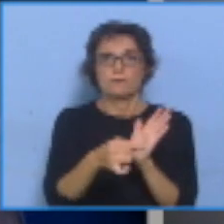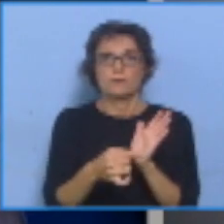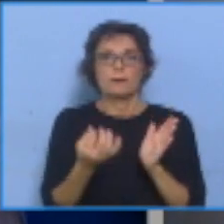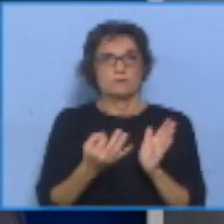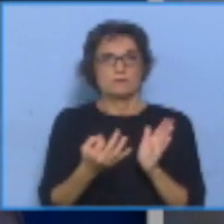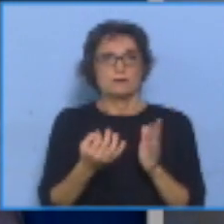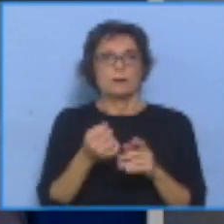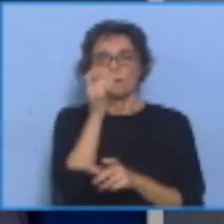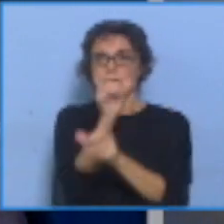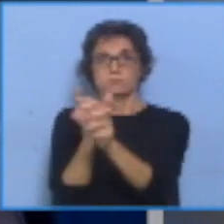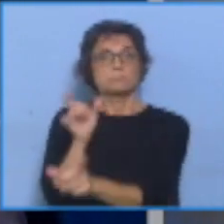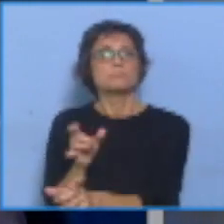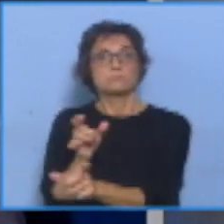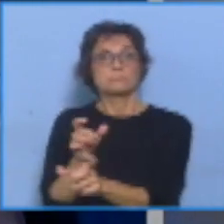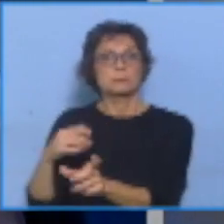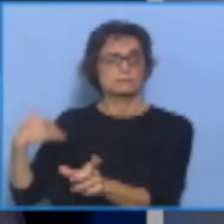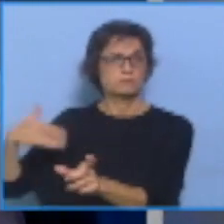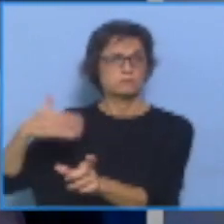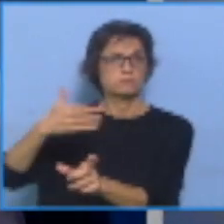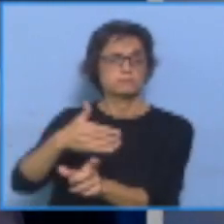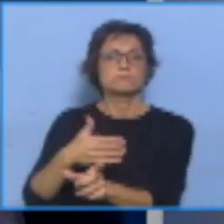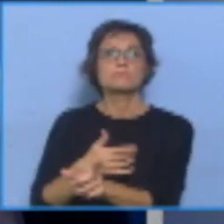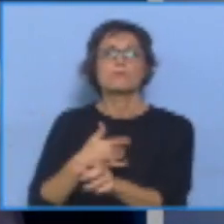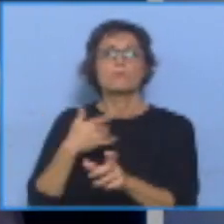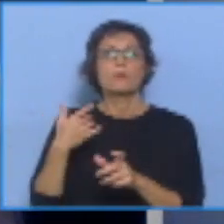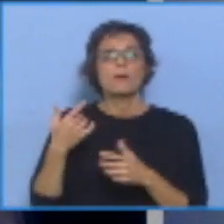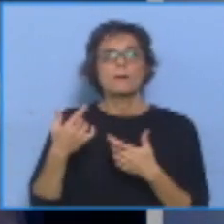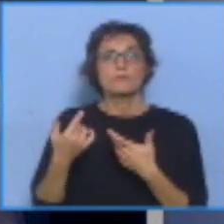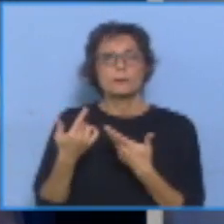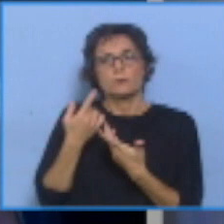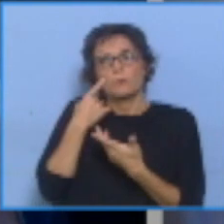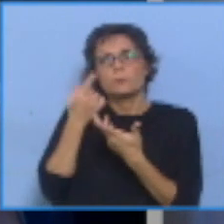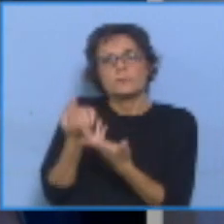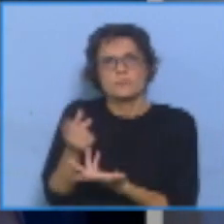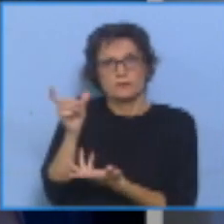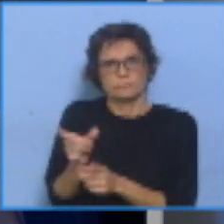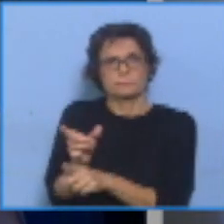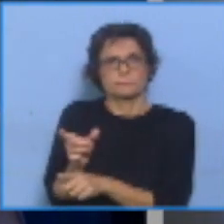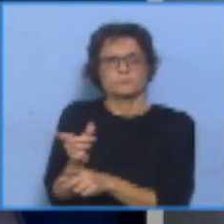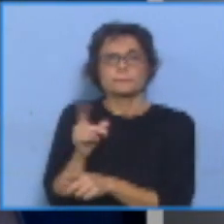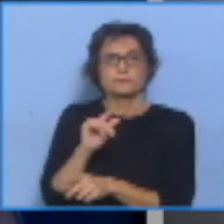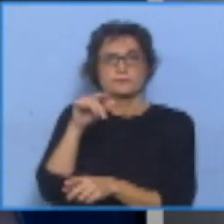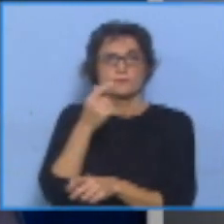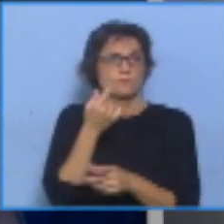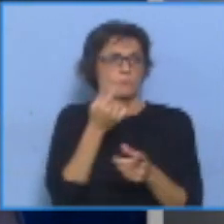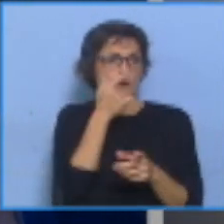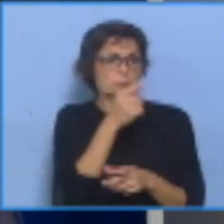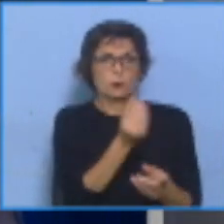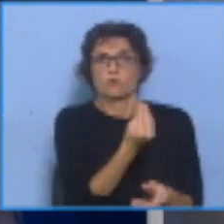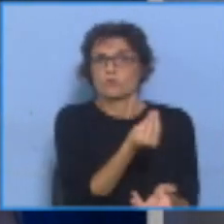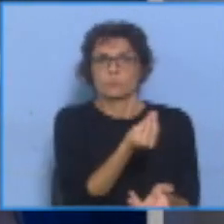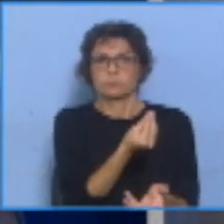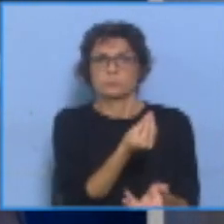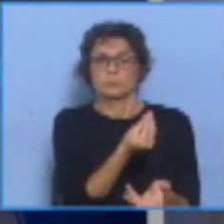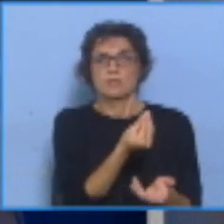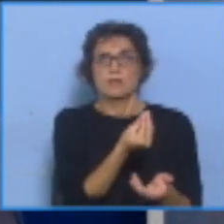que há muitos anos tinham tomado contacto com ela ou com a sua obra, até gente muito nova